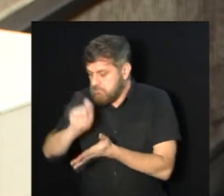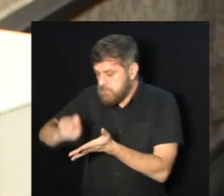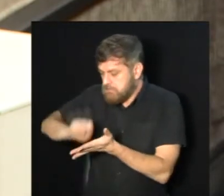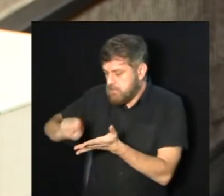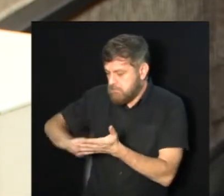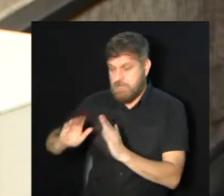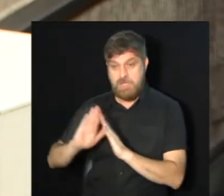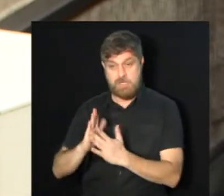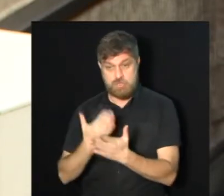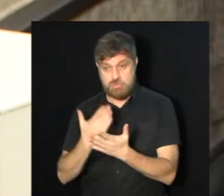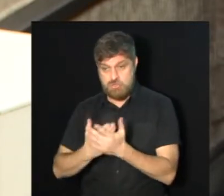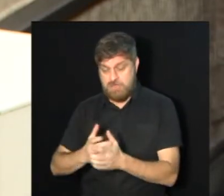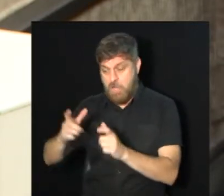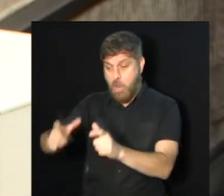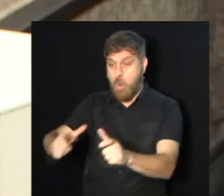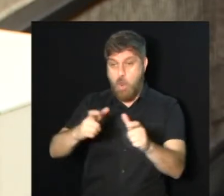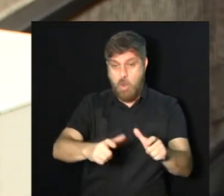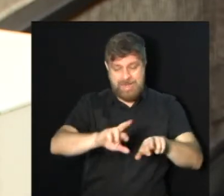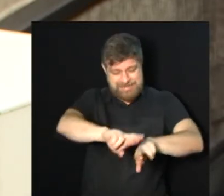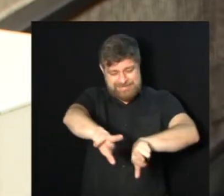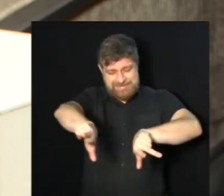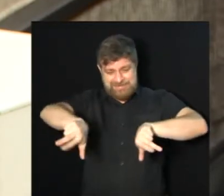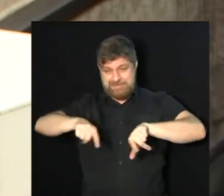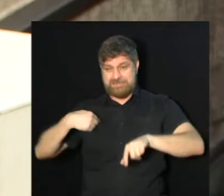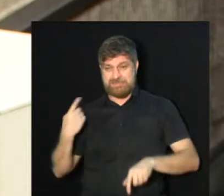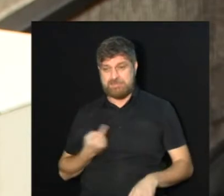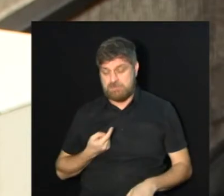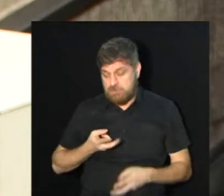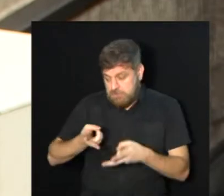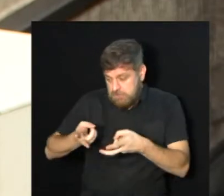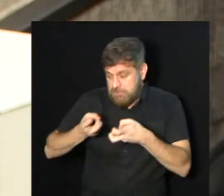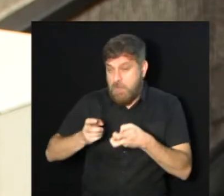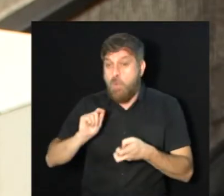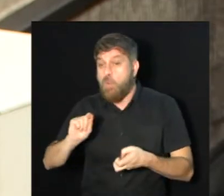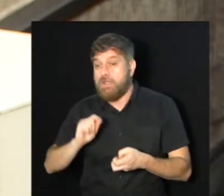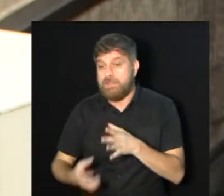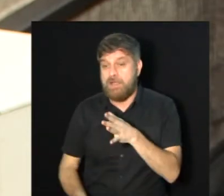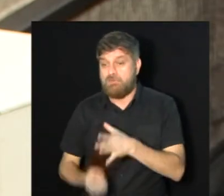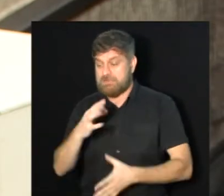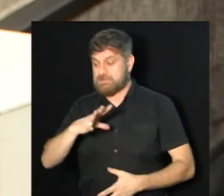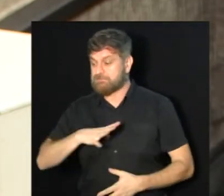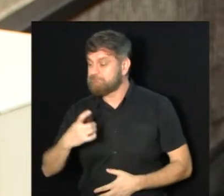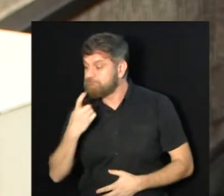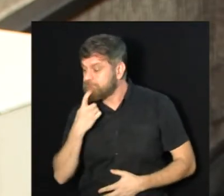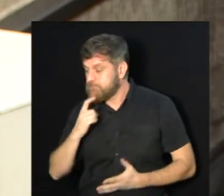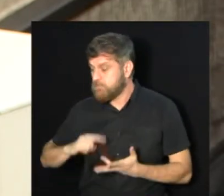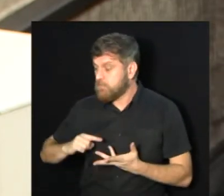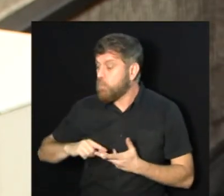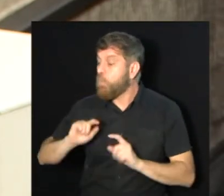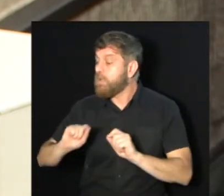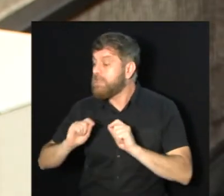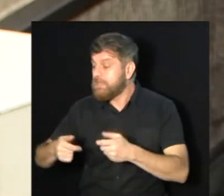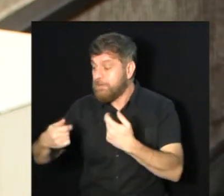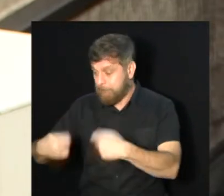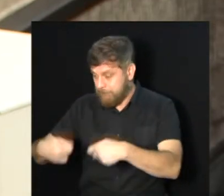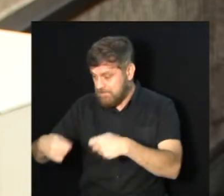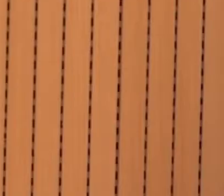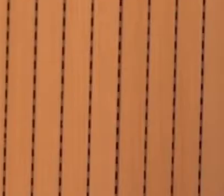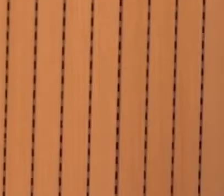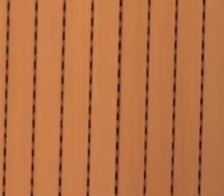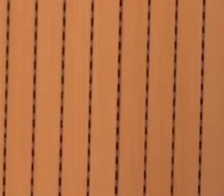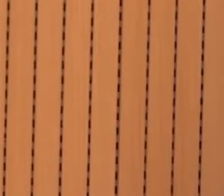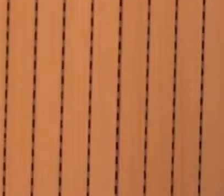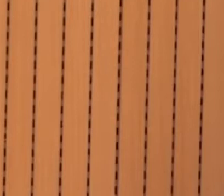regiões diferentes. Então isso para a gente é um mapa, é um espelho da cidade, das demandas, das necessidades que eles trazem para esse